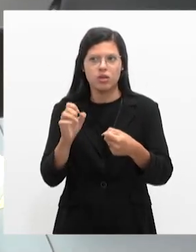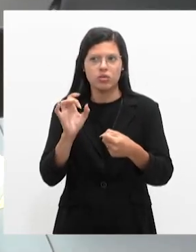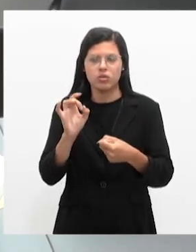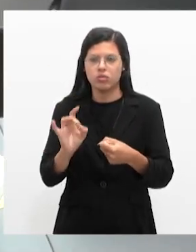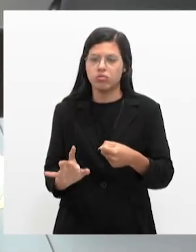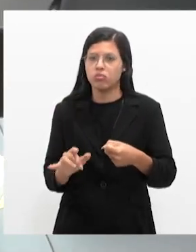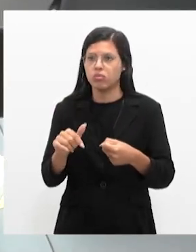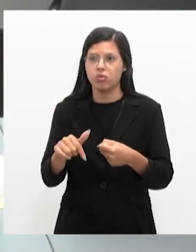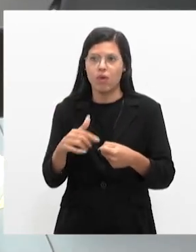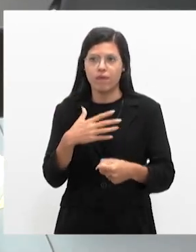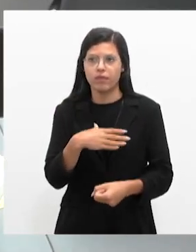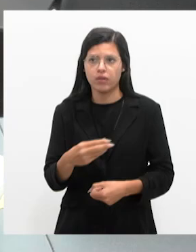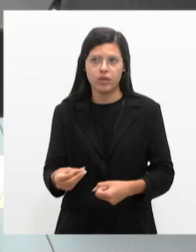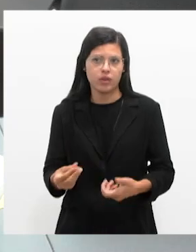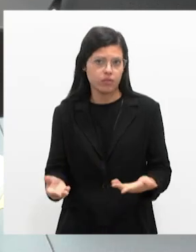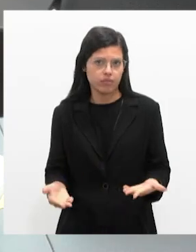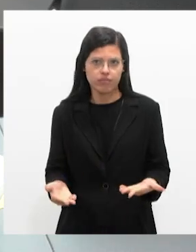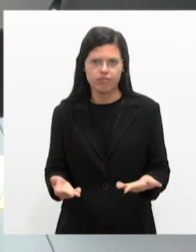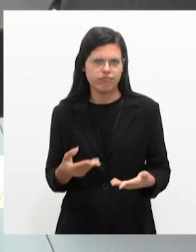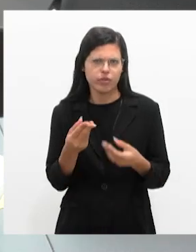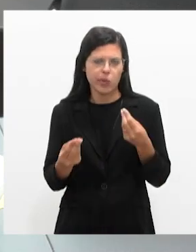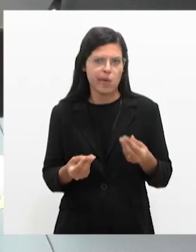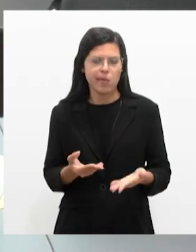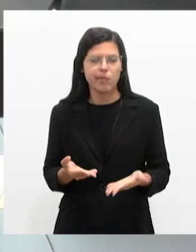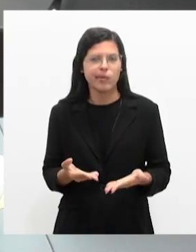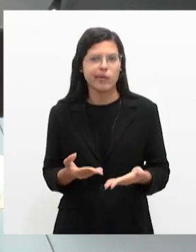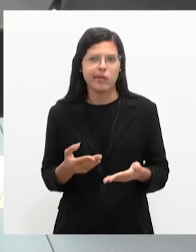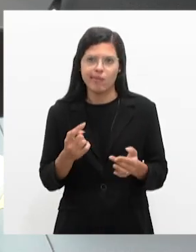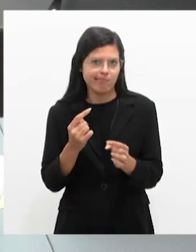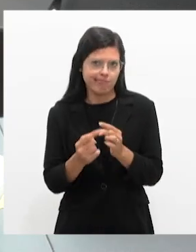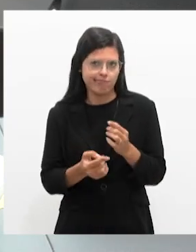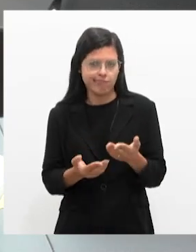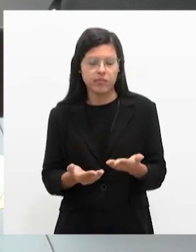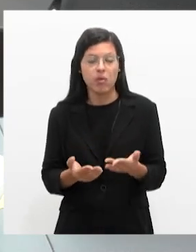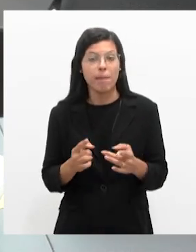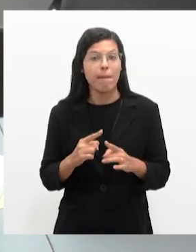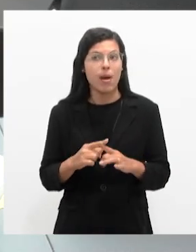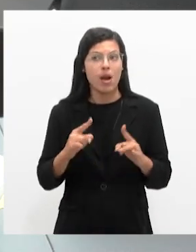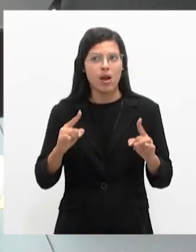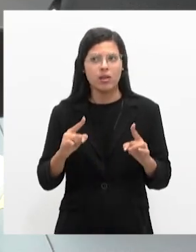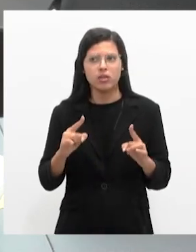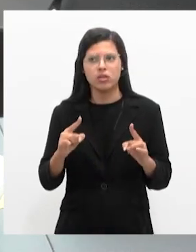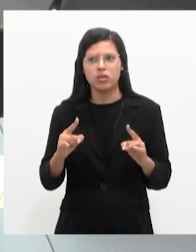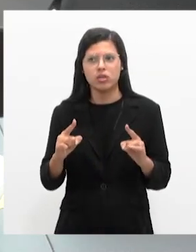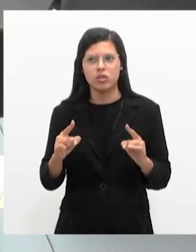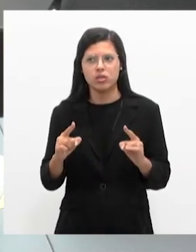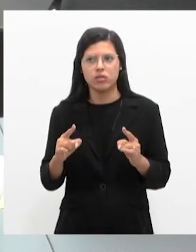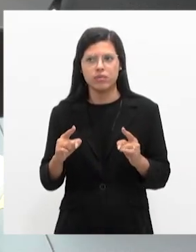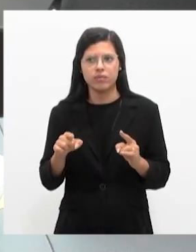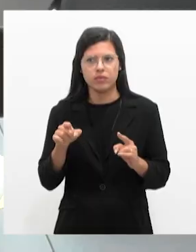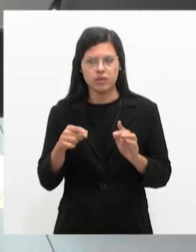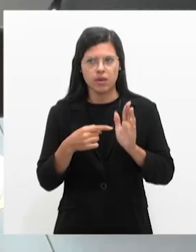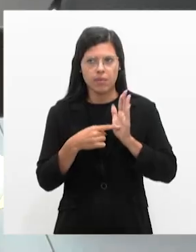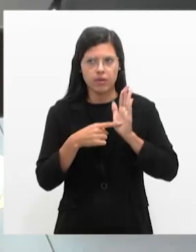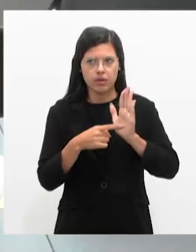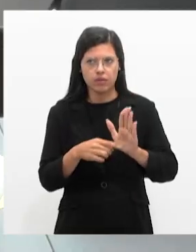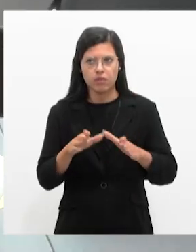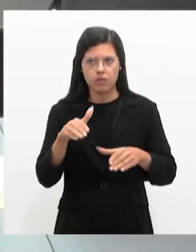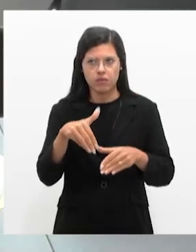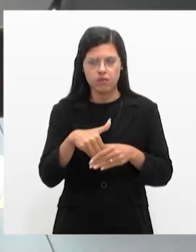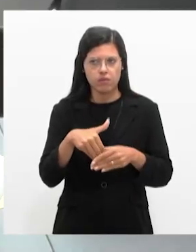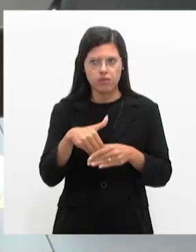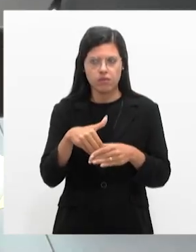então seria inaplicável, o projeto seria inaplicável. Mas, como Vossa Excelência apresentou um